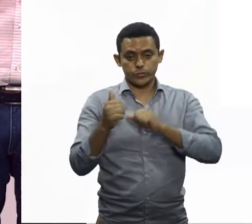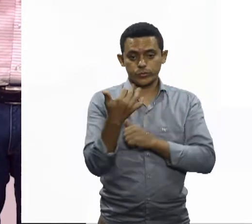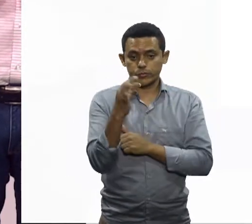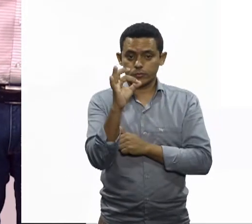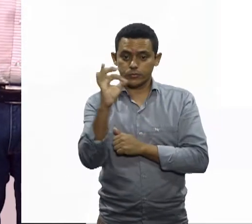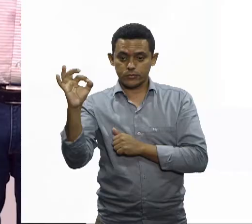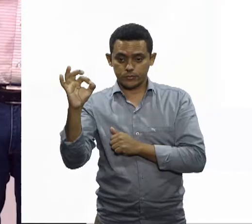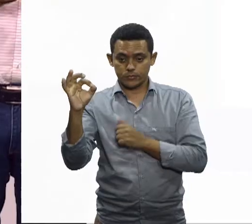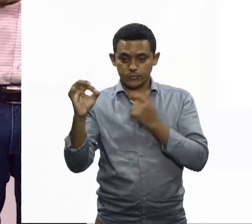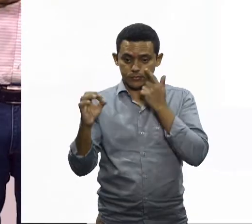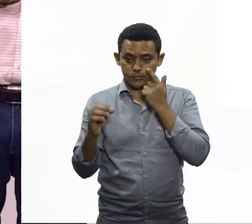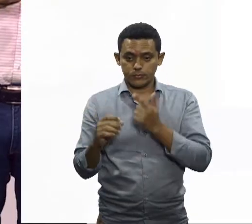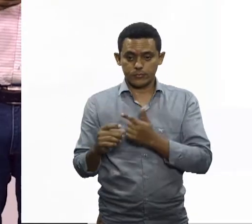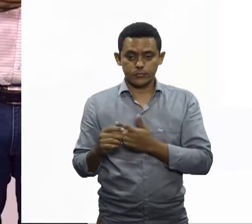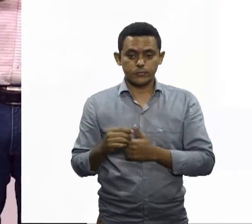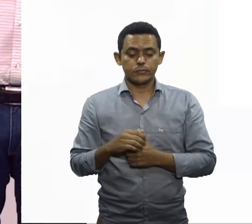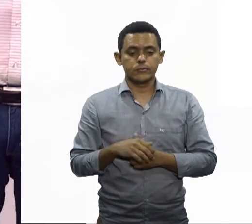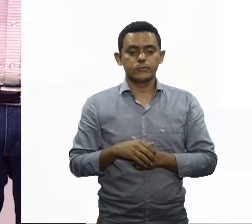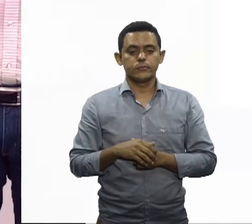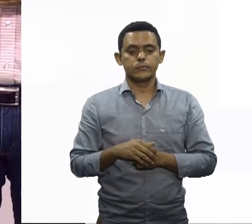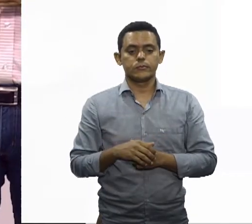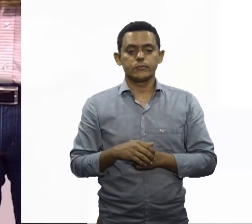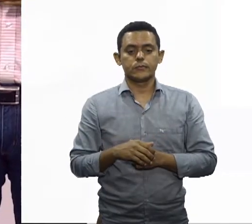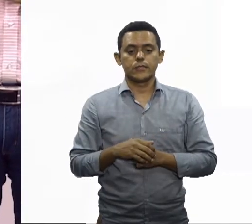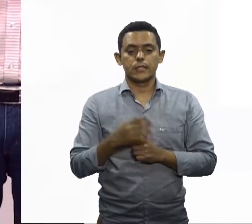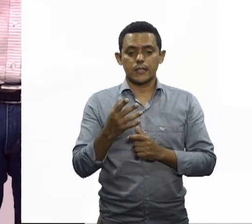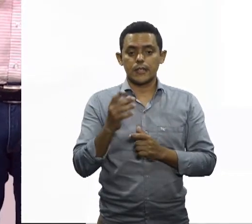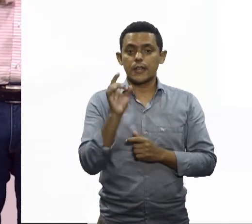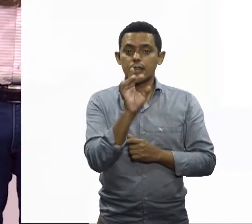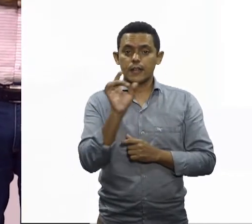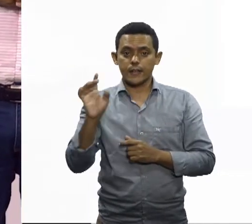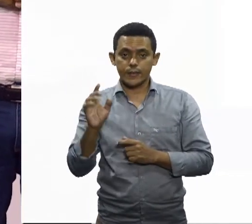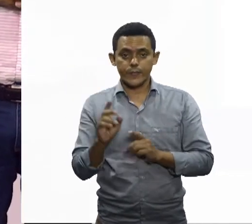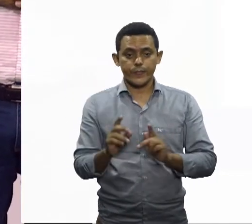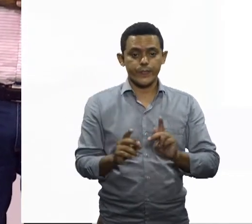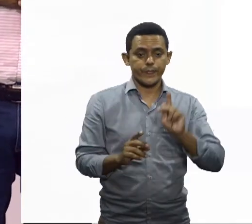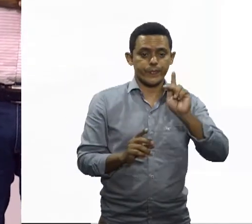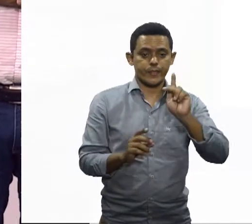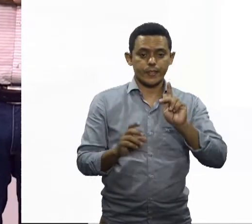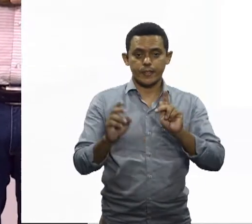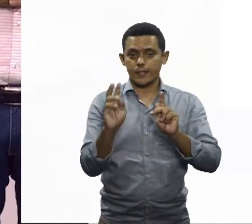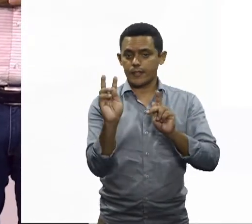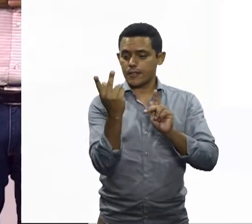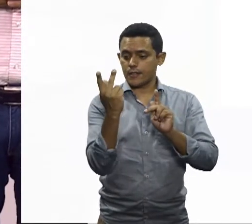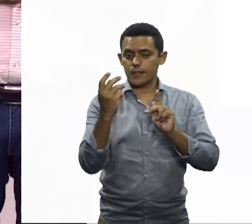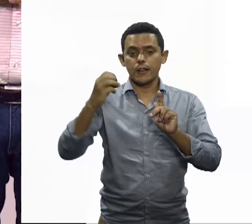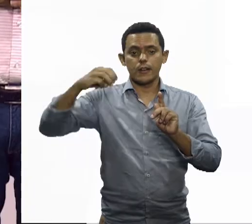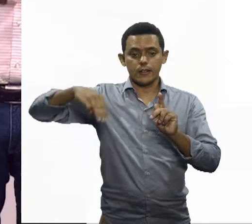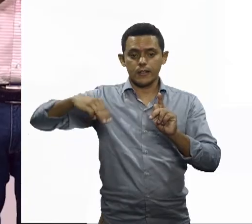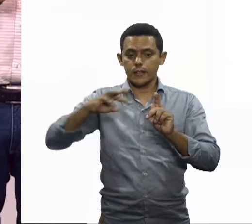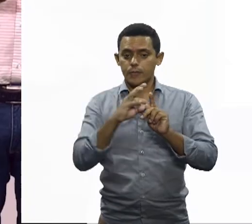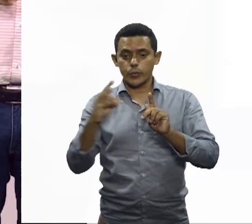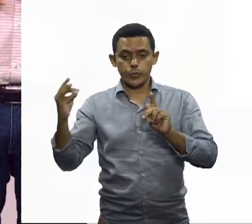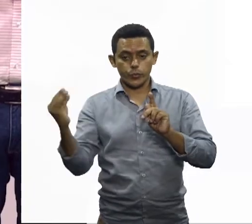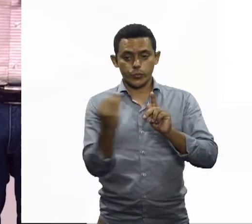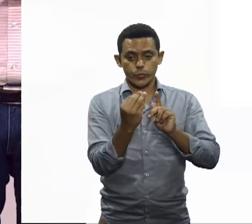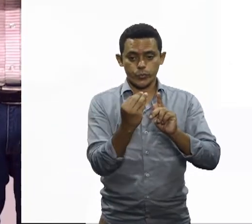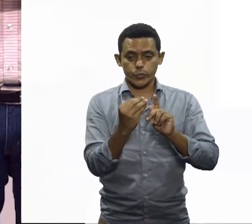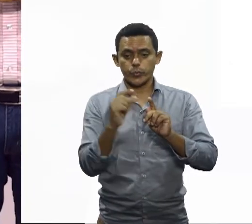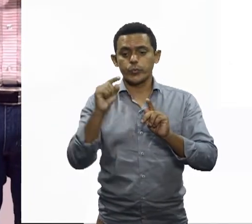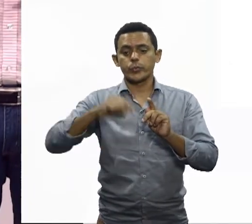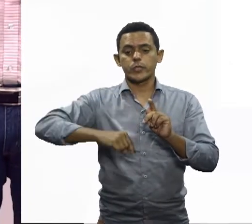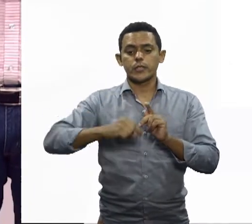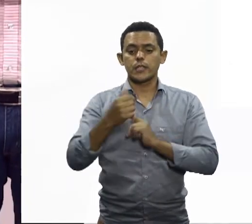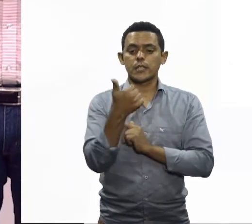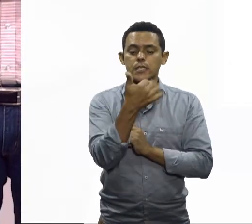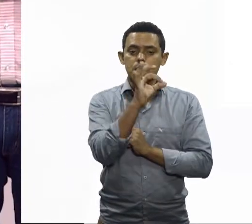eu multiplico por 100. Se eu estiver em hectômetro e quero passar para decâmetro, também eu multiplico por 100. Então, veja que eu estou indo para a